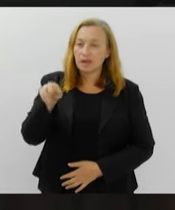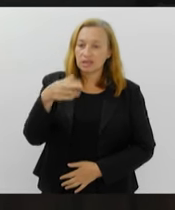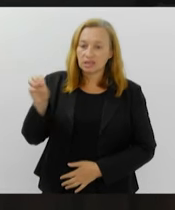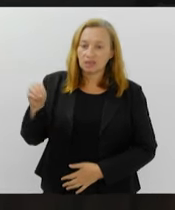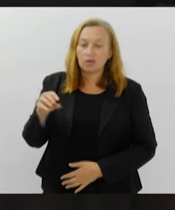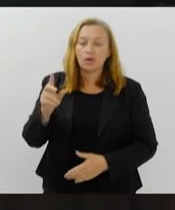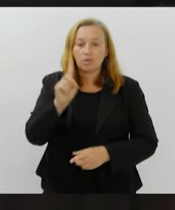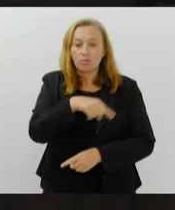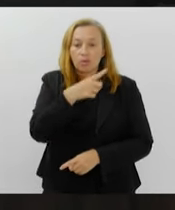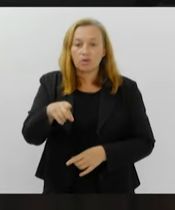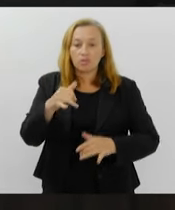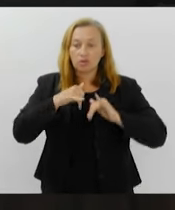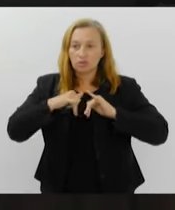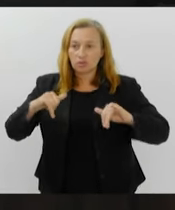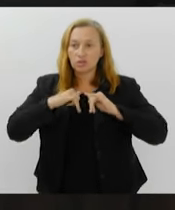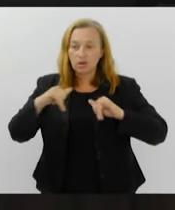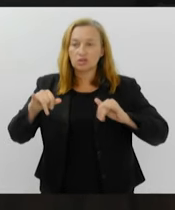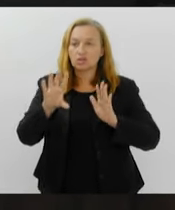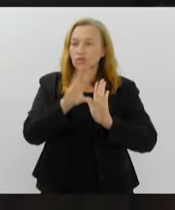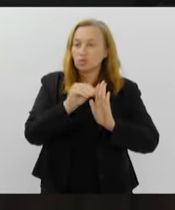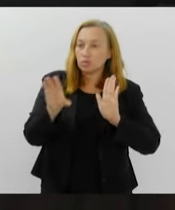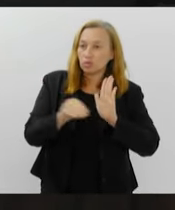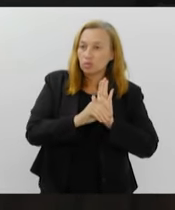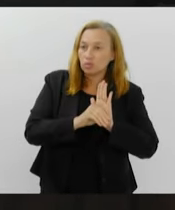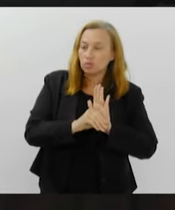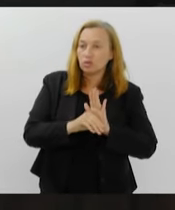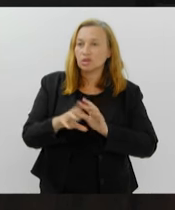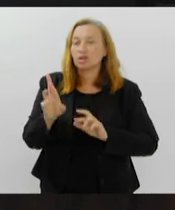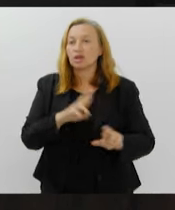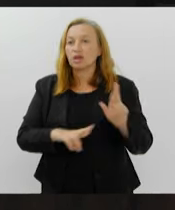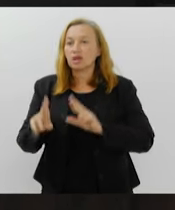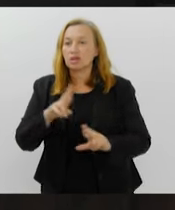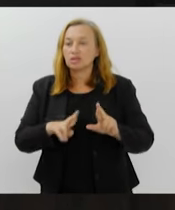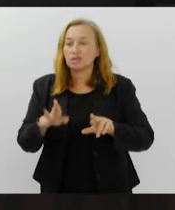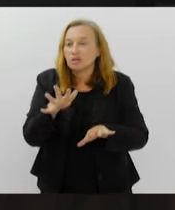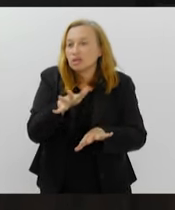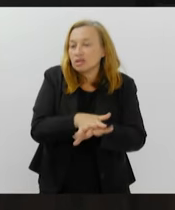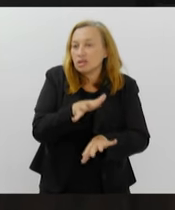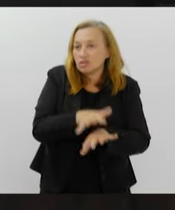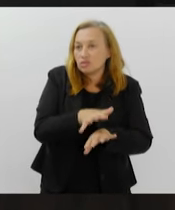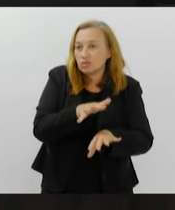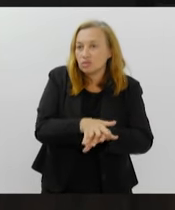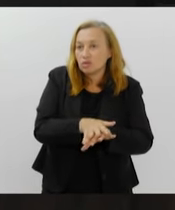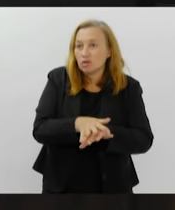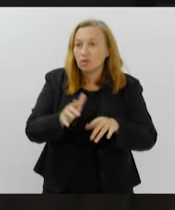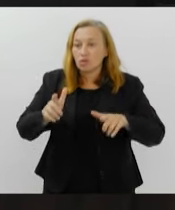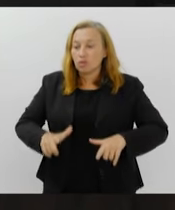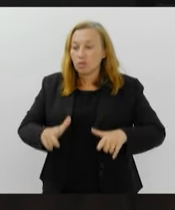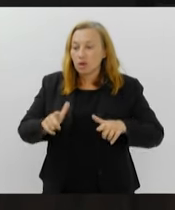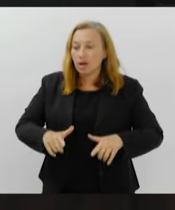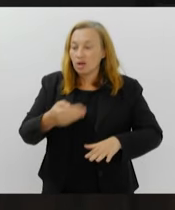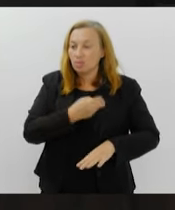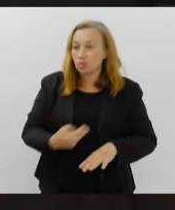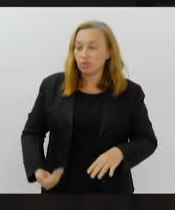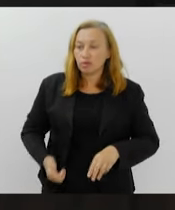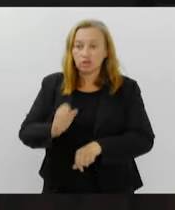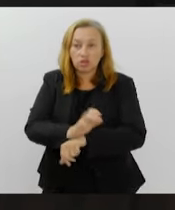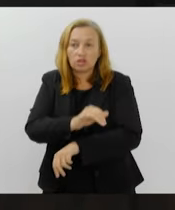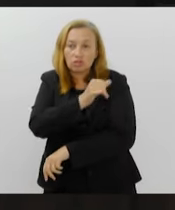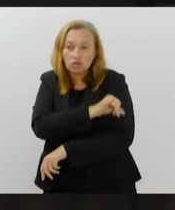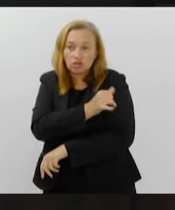divulgação de conteúdos relacionados a serviços de natureza sexual em espaços públicos no estado do Rio de